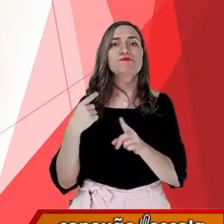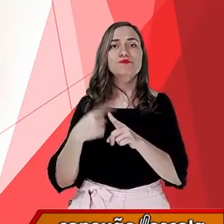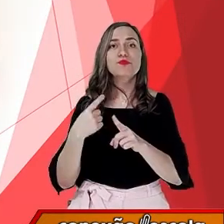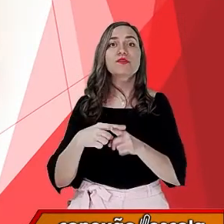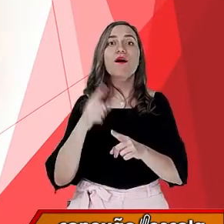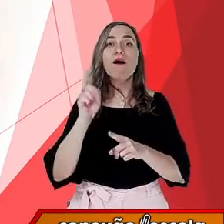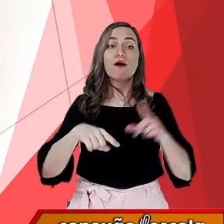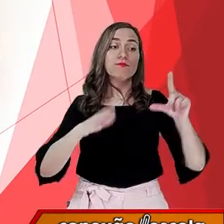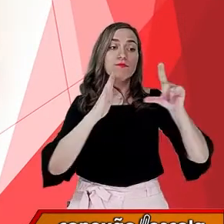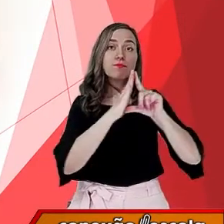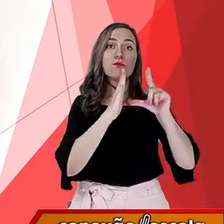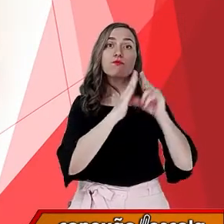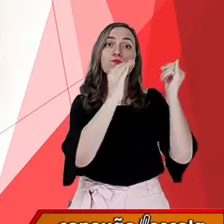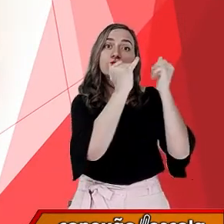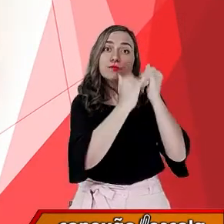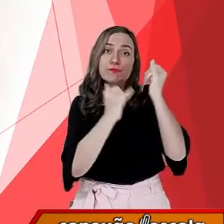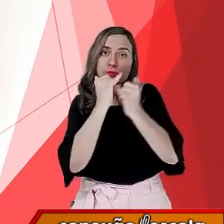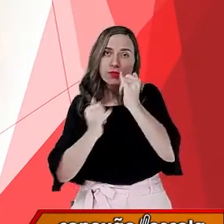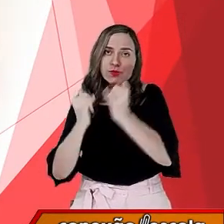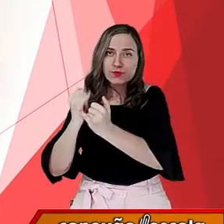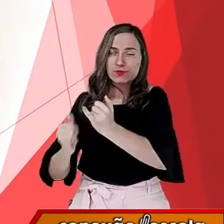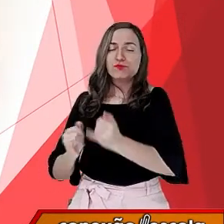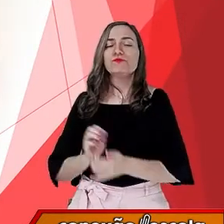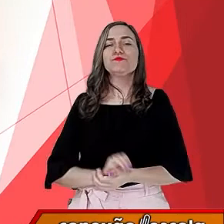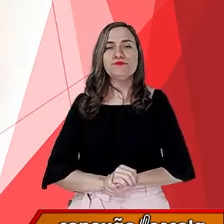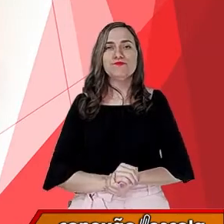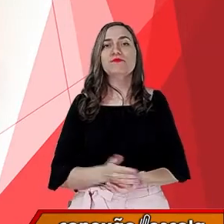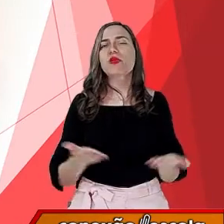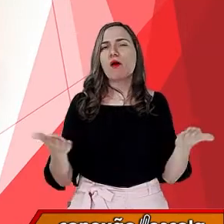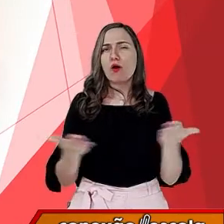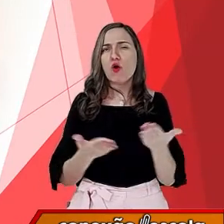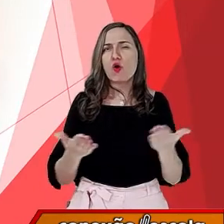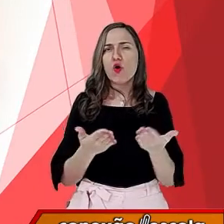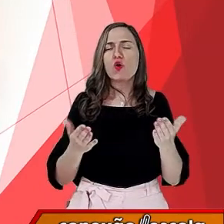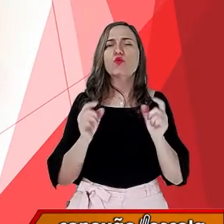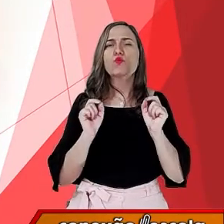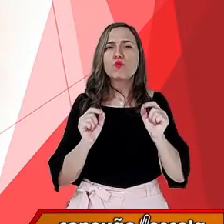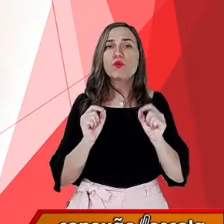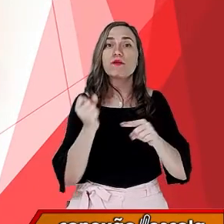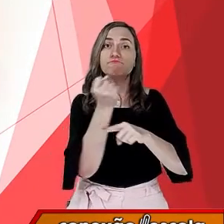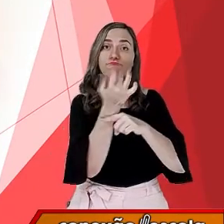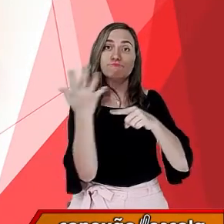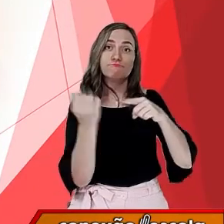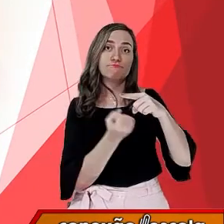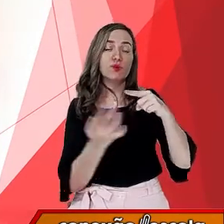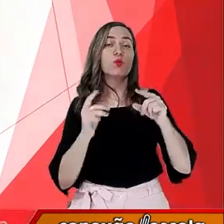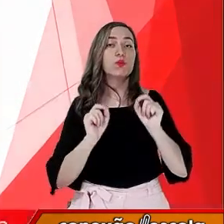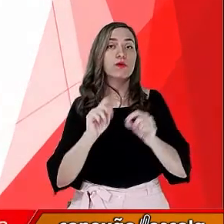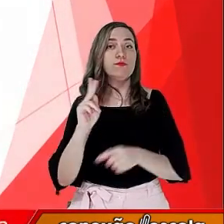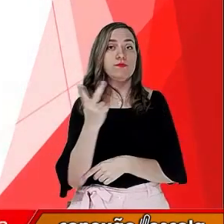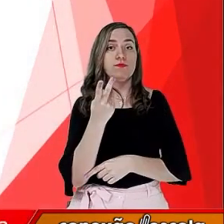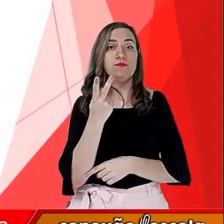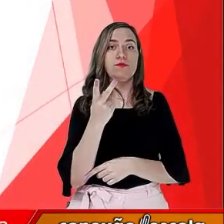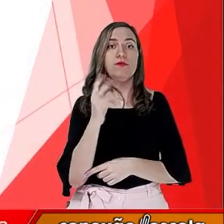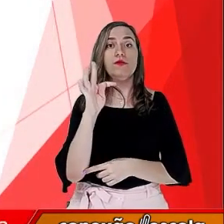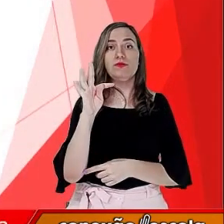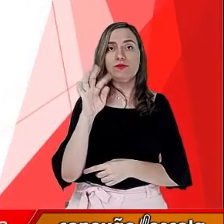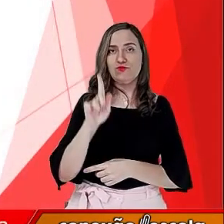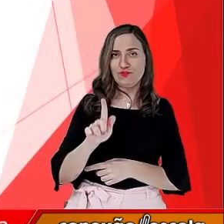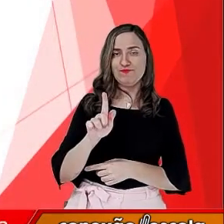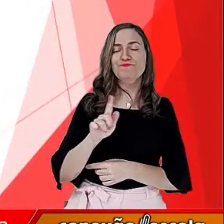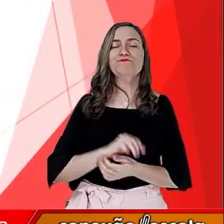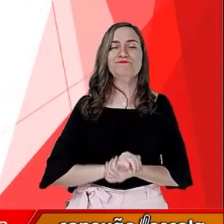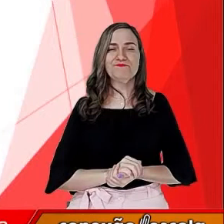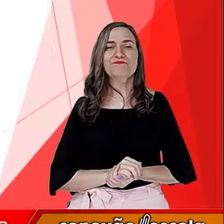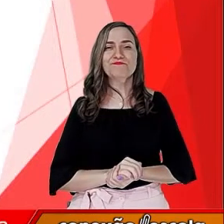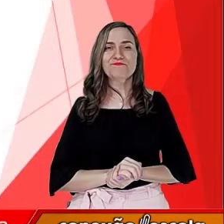de um triângulo semelhante. Vamos para a outra razão trigonométrica, que é a tangente. Assim como